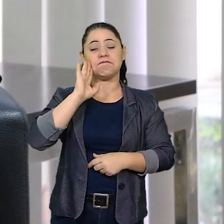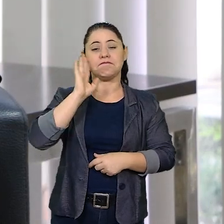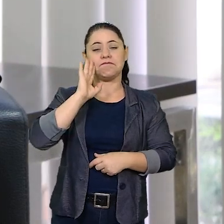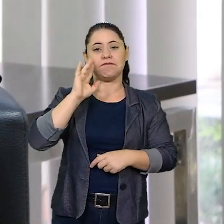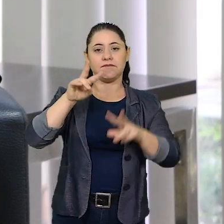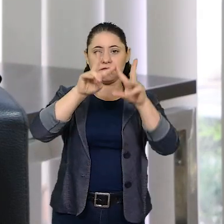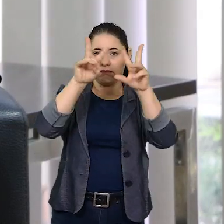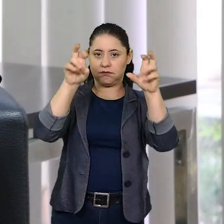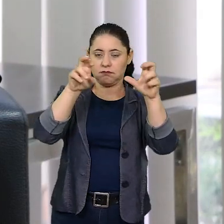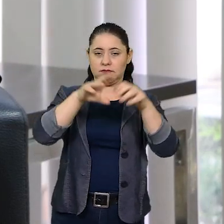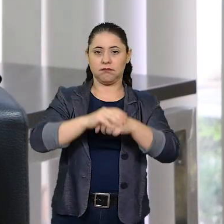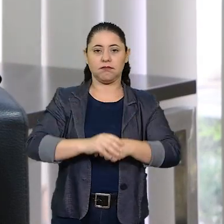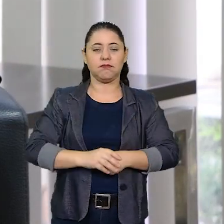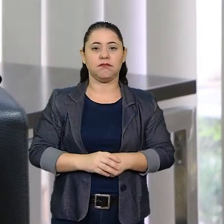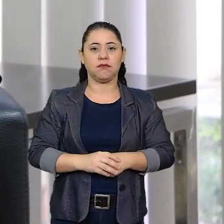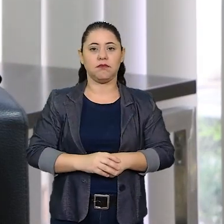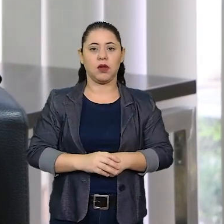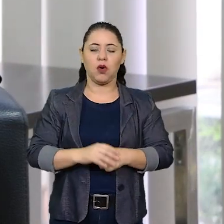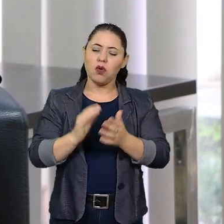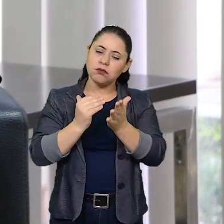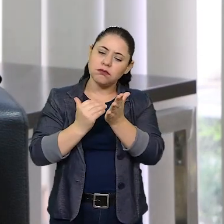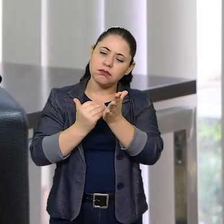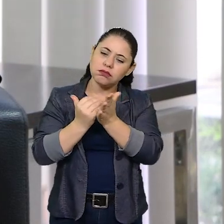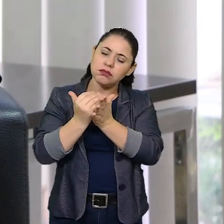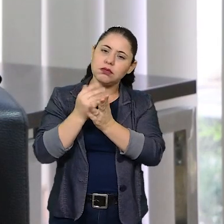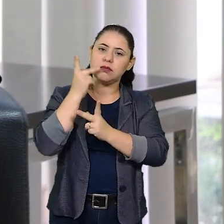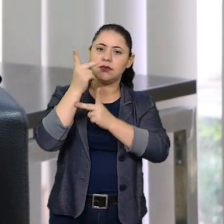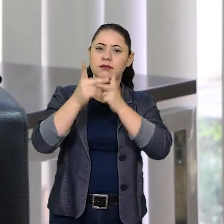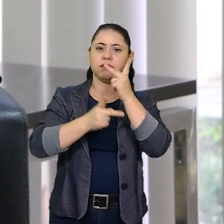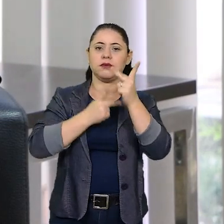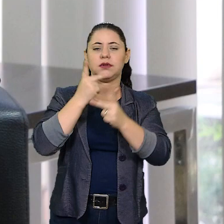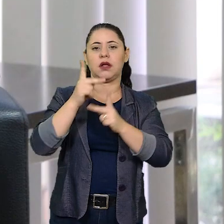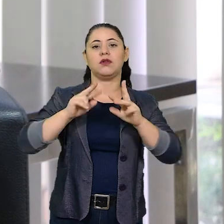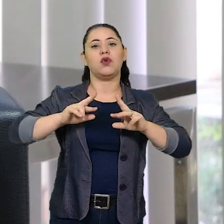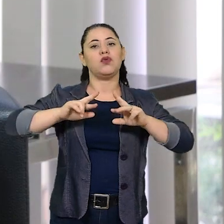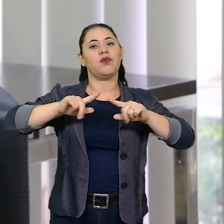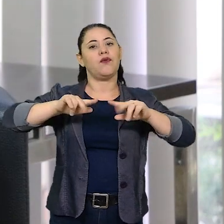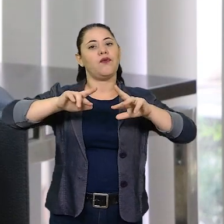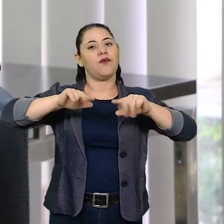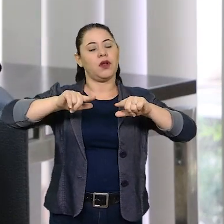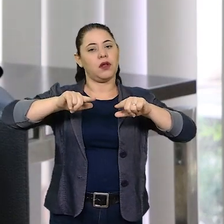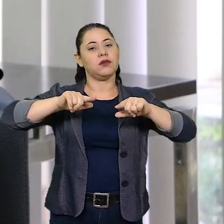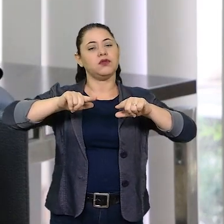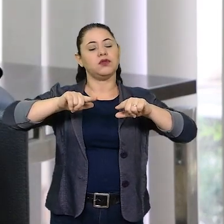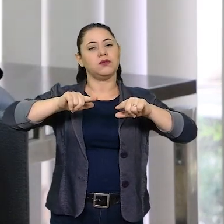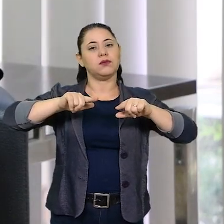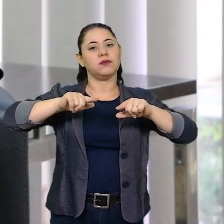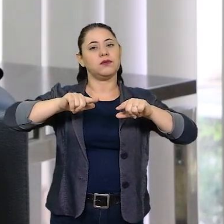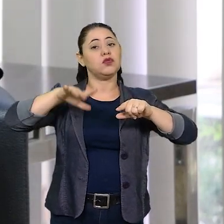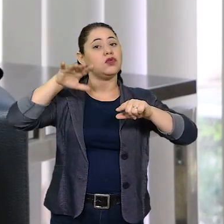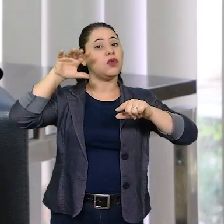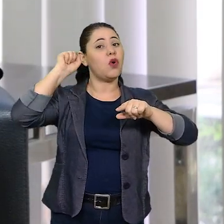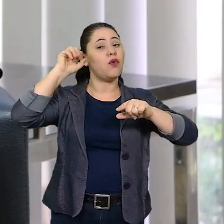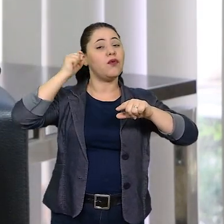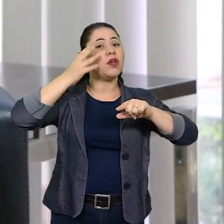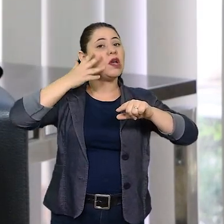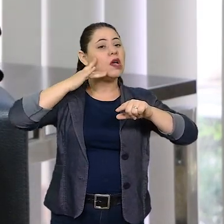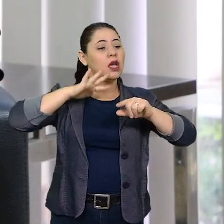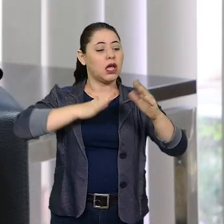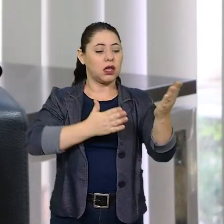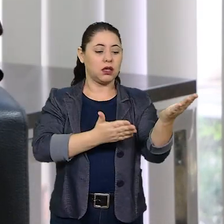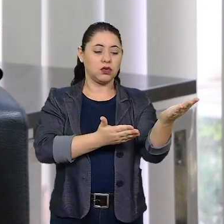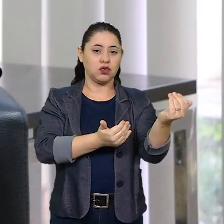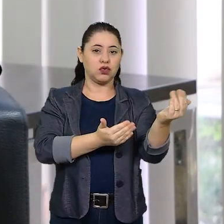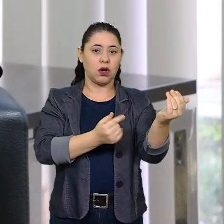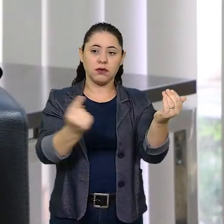muito interessante esse assunto. Nós começamos a falar sobre uma forma diferenciada de